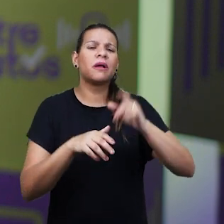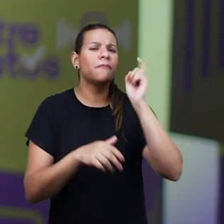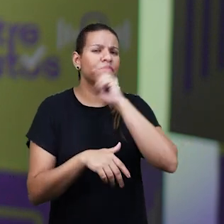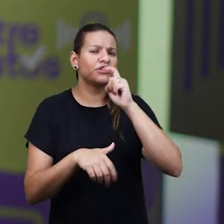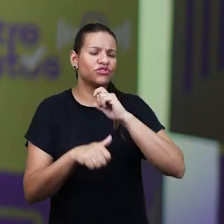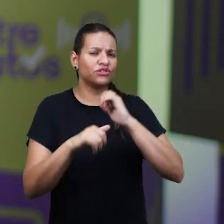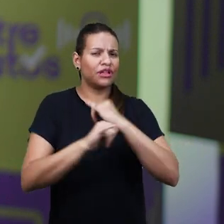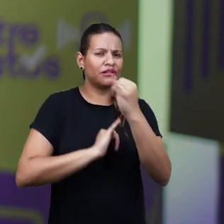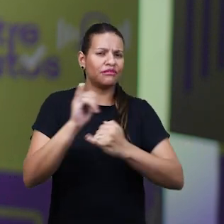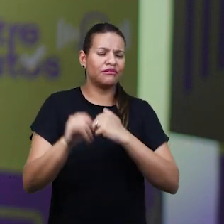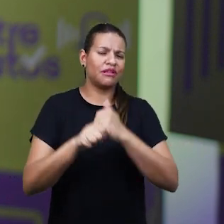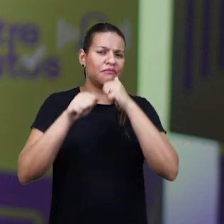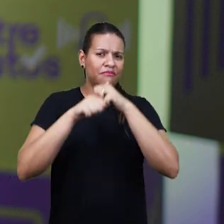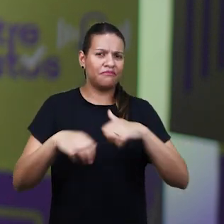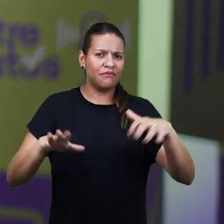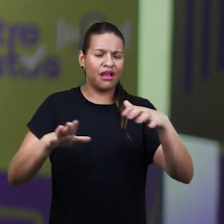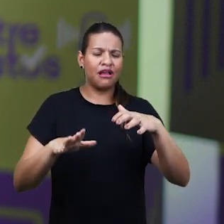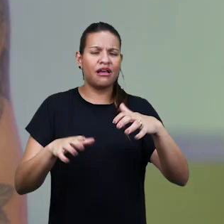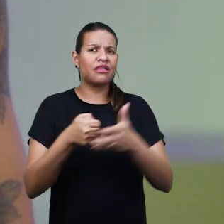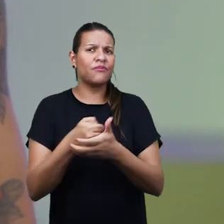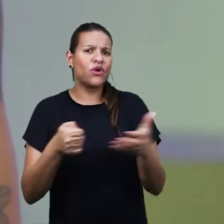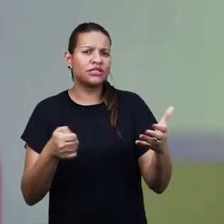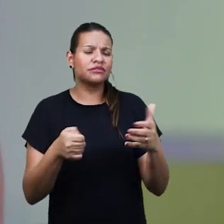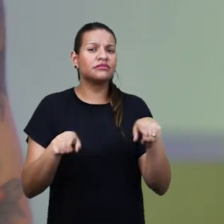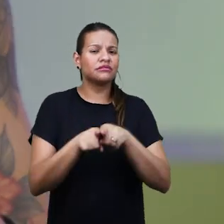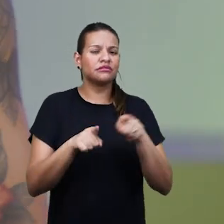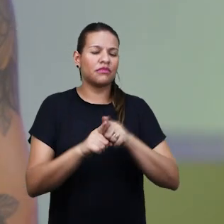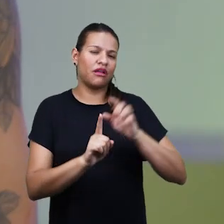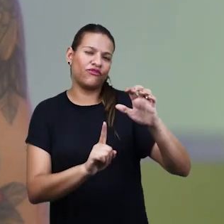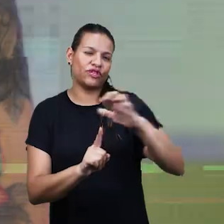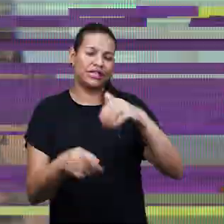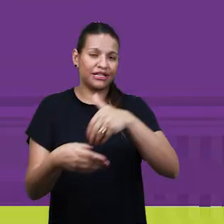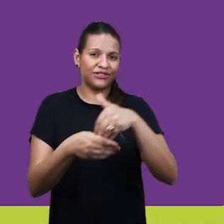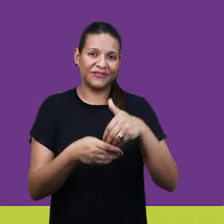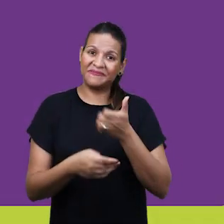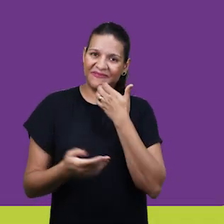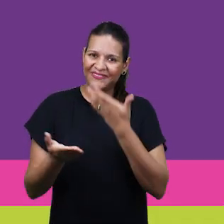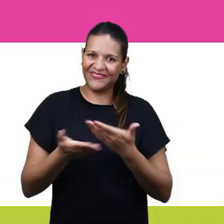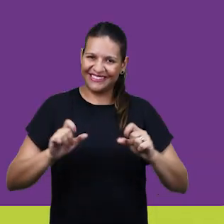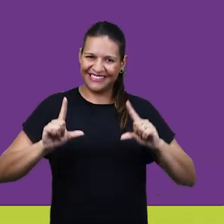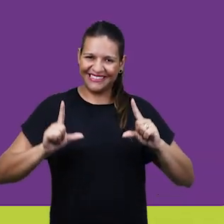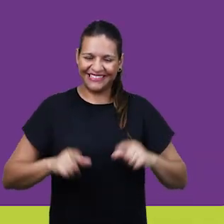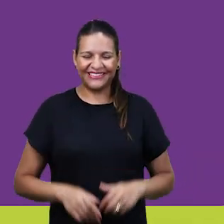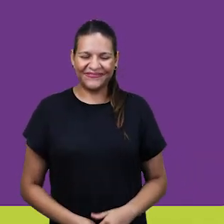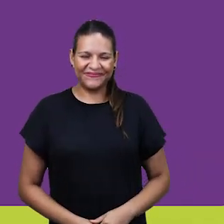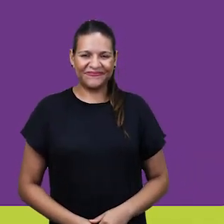na Democracia e Influência nas Eleições. Sejam muito bem-vindos!